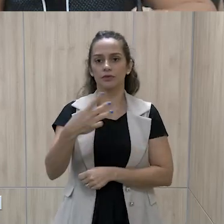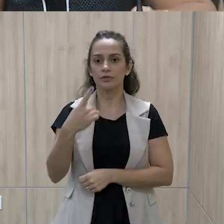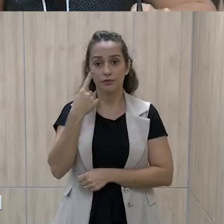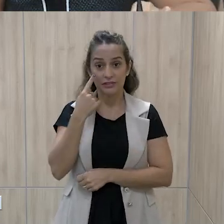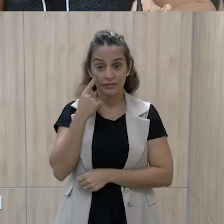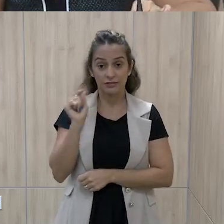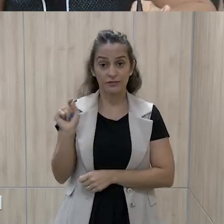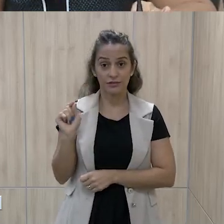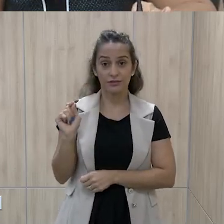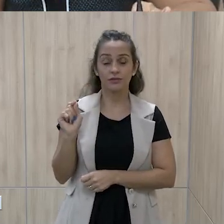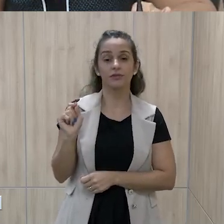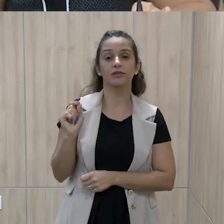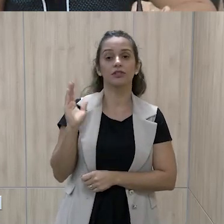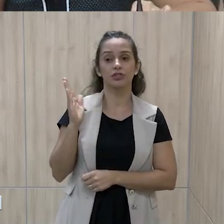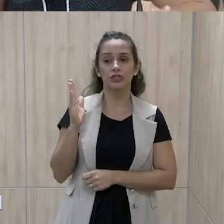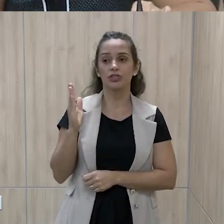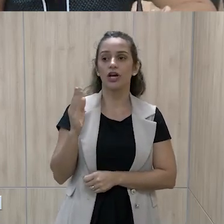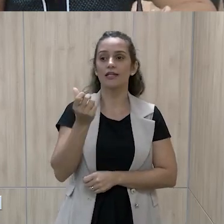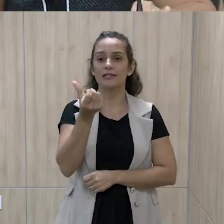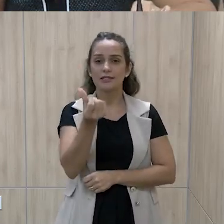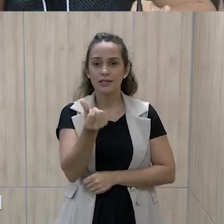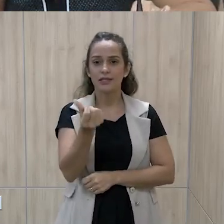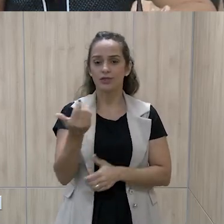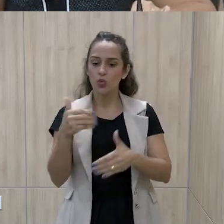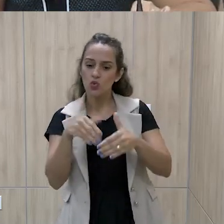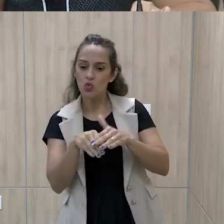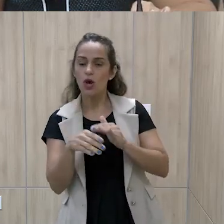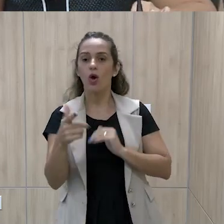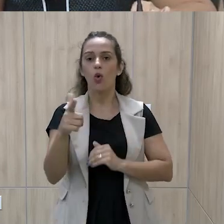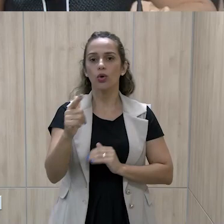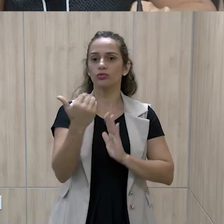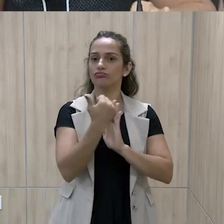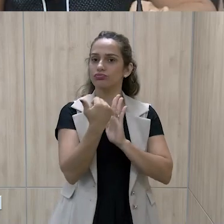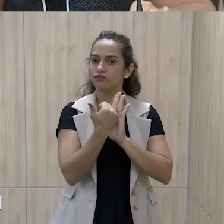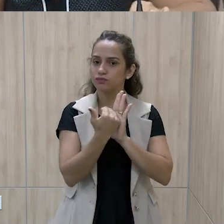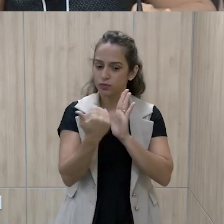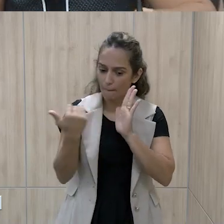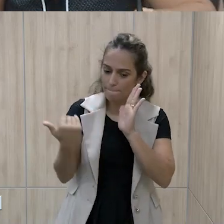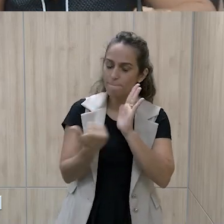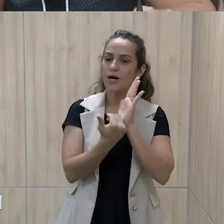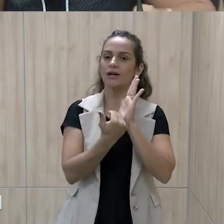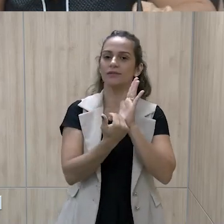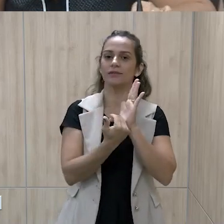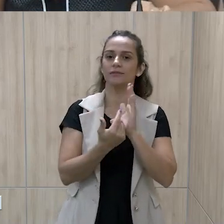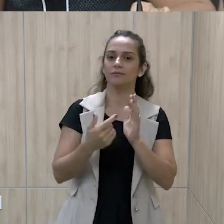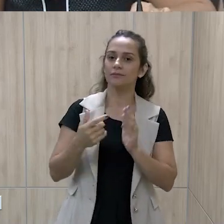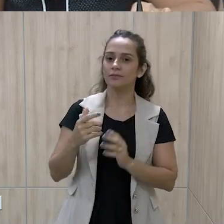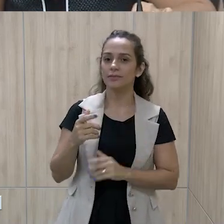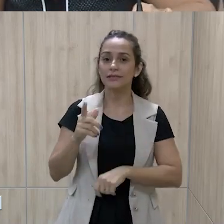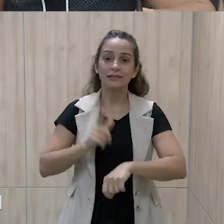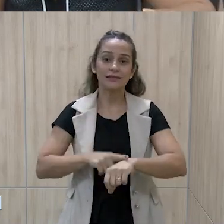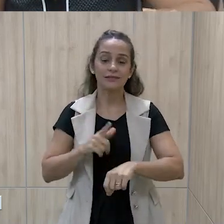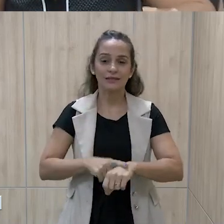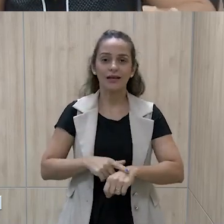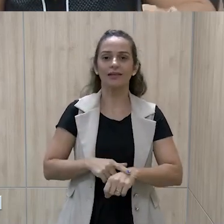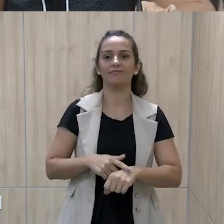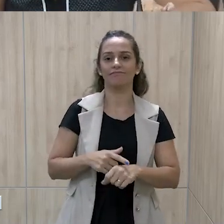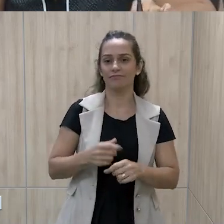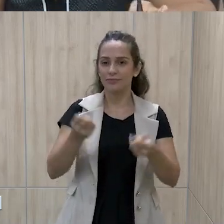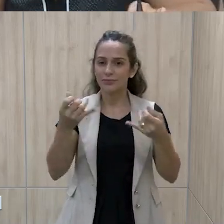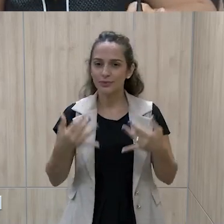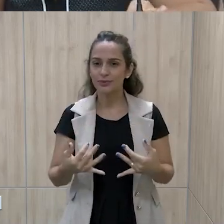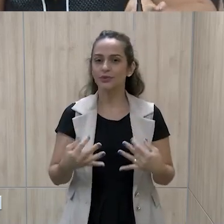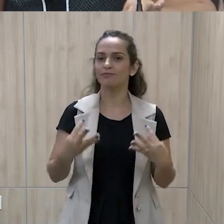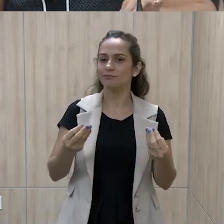2023 vocês viram que eu passei dos seis projetos que nós acabamos incluindo outros na pauta aqui para poder tentar adiantar tá